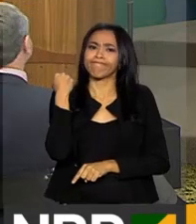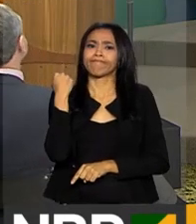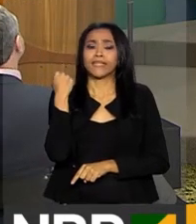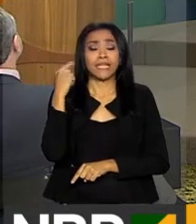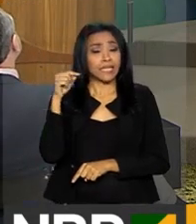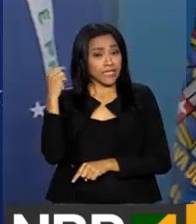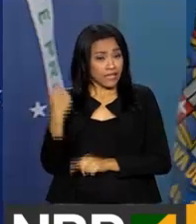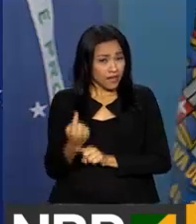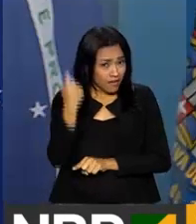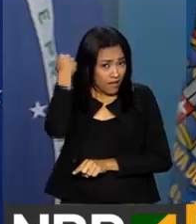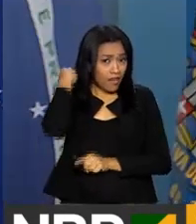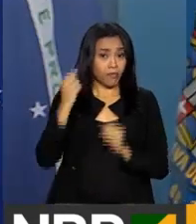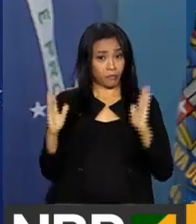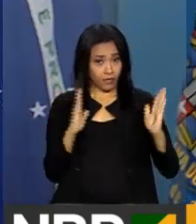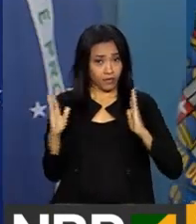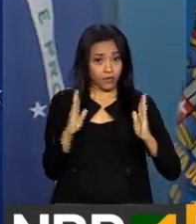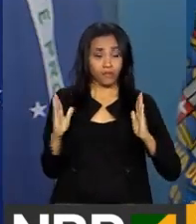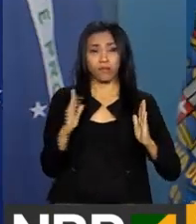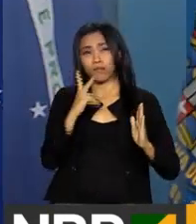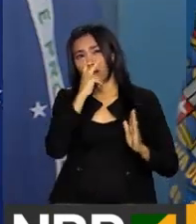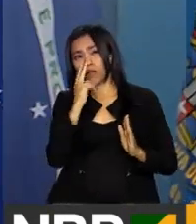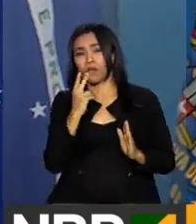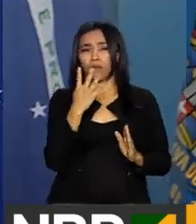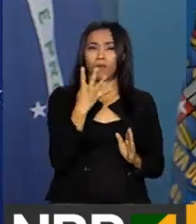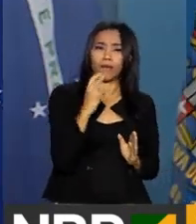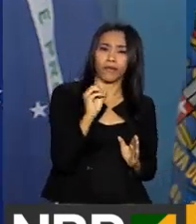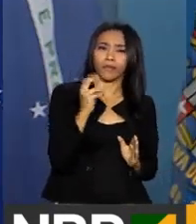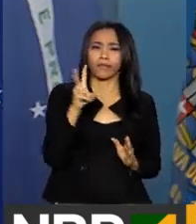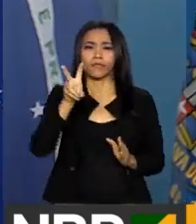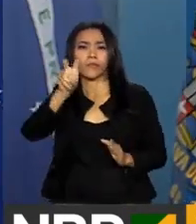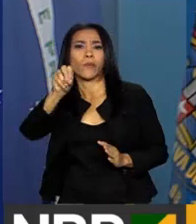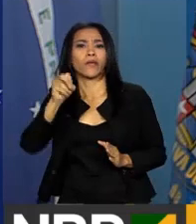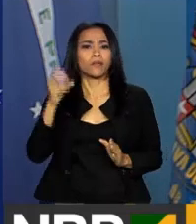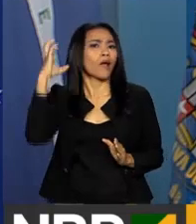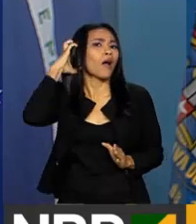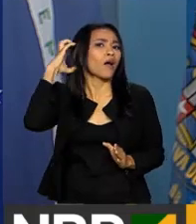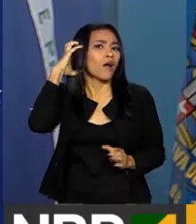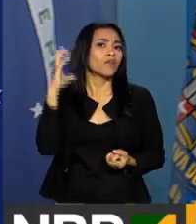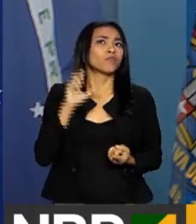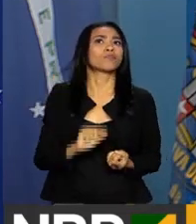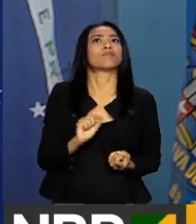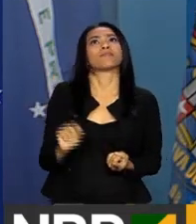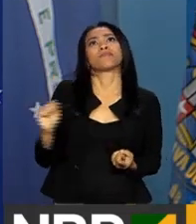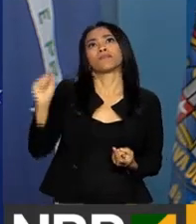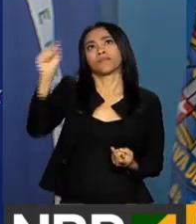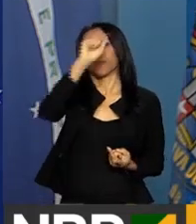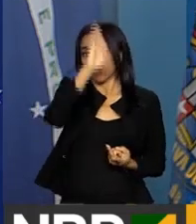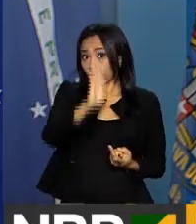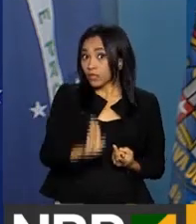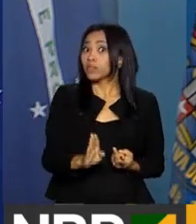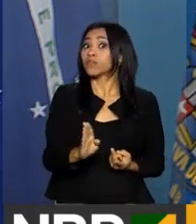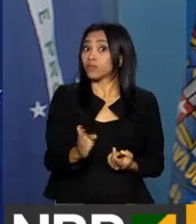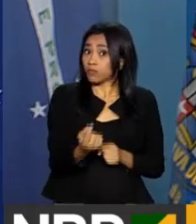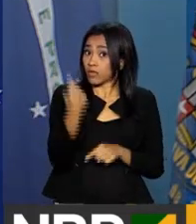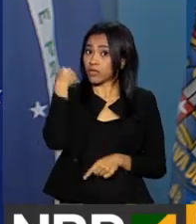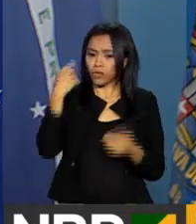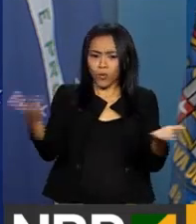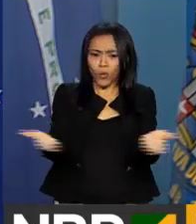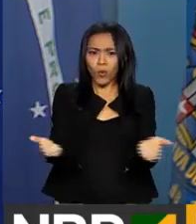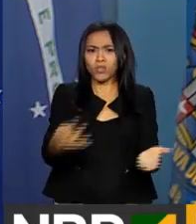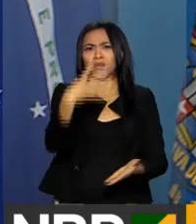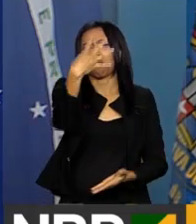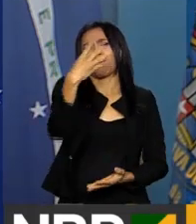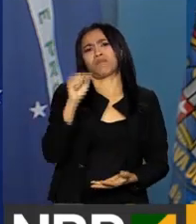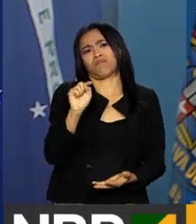período eu acho que havia 40 50 emissoras de rádio no país hoje há cerca de